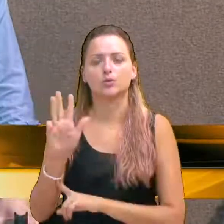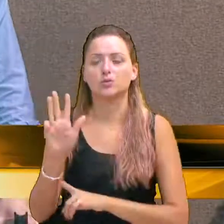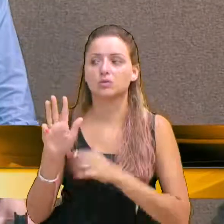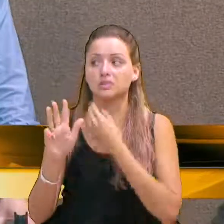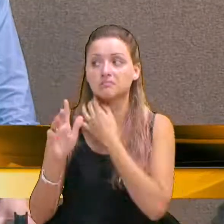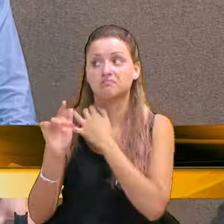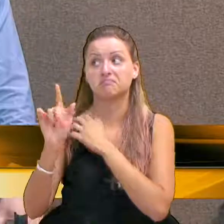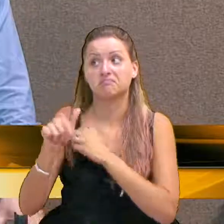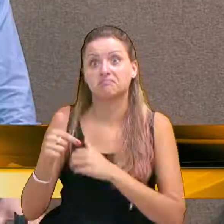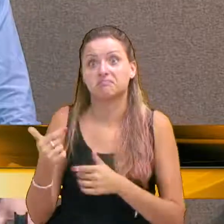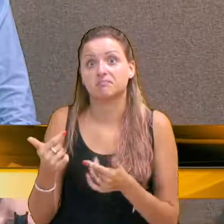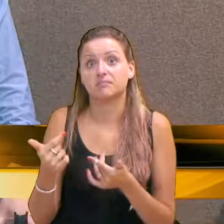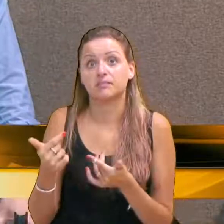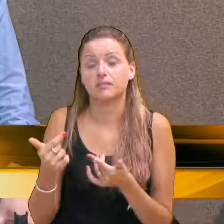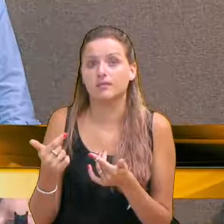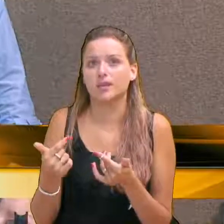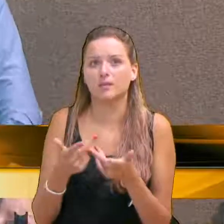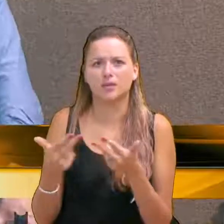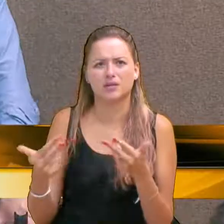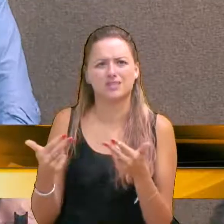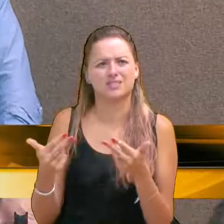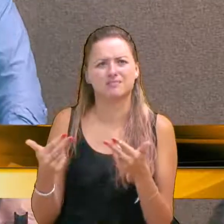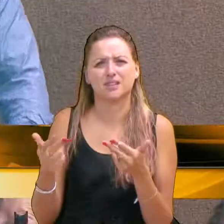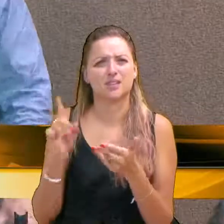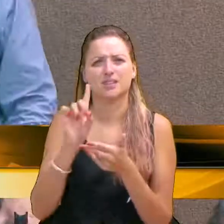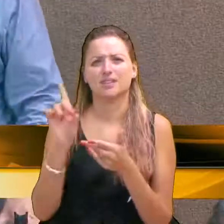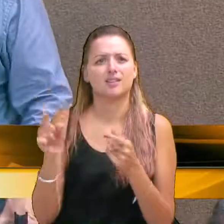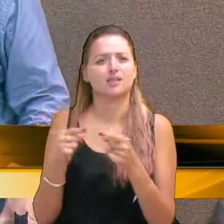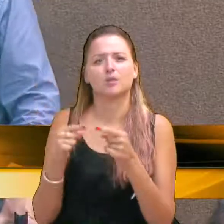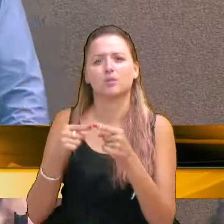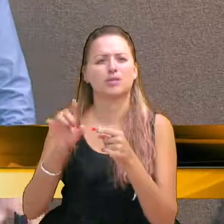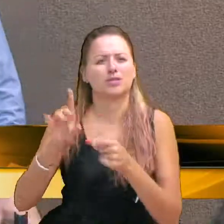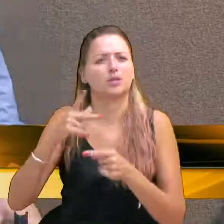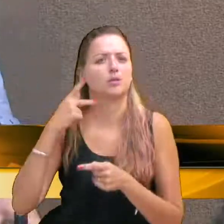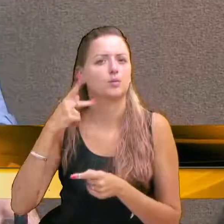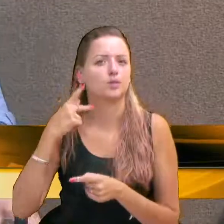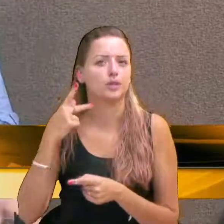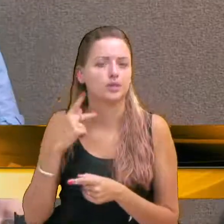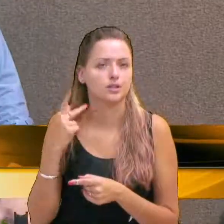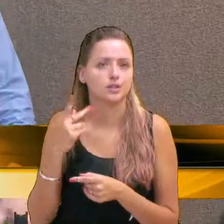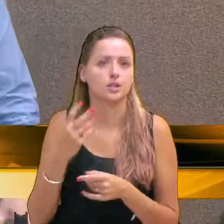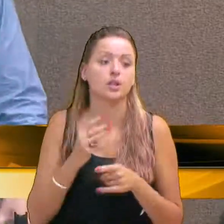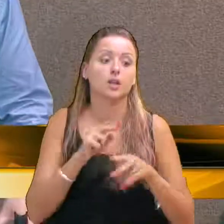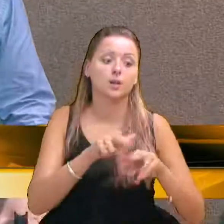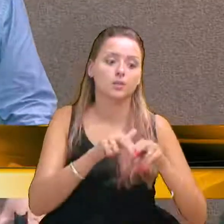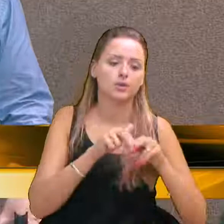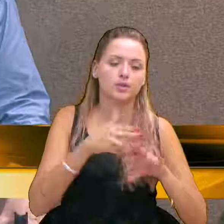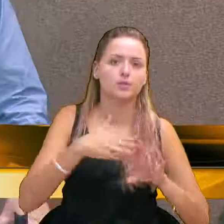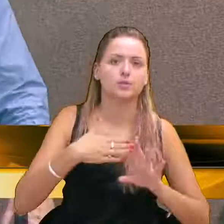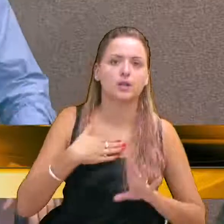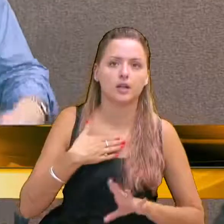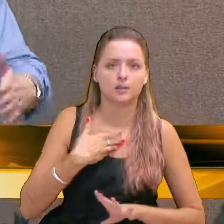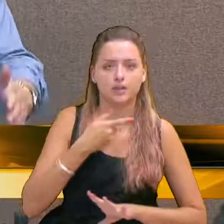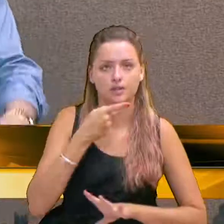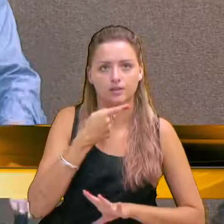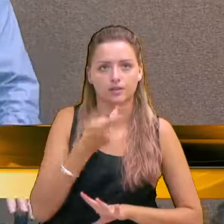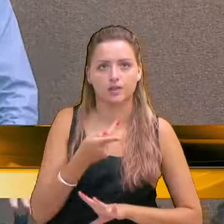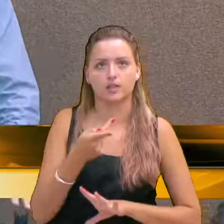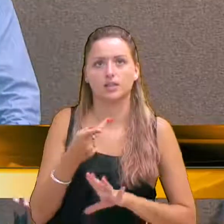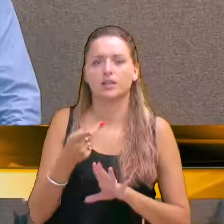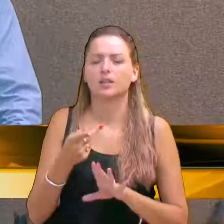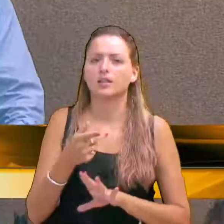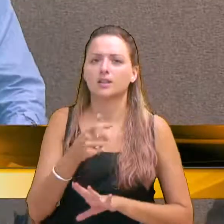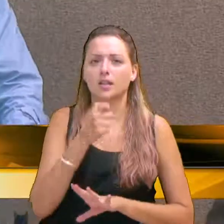é uma condenação essencialmente política. Então, nesse sentido, a minha manifestação. E aí o jornalista